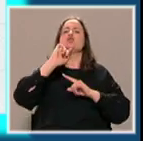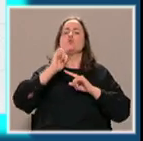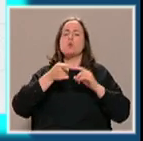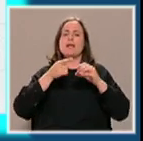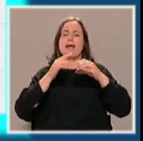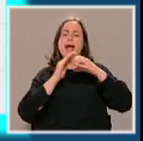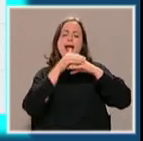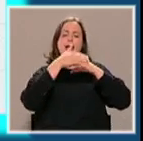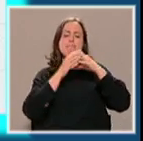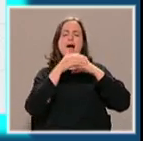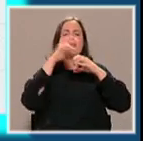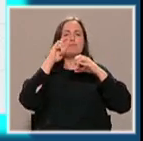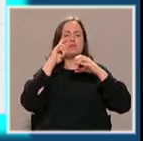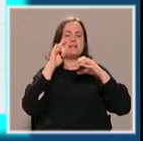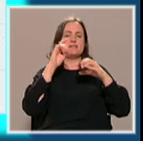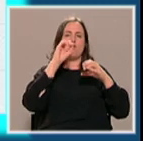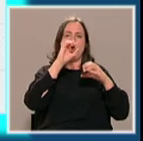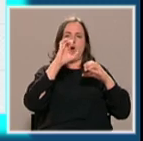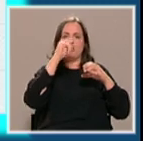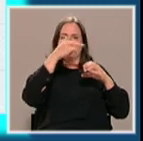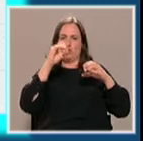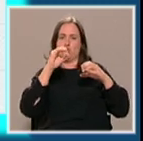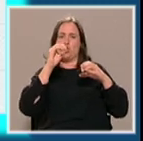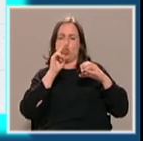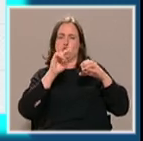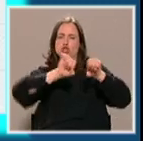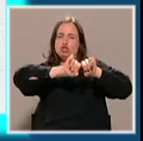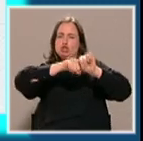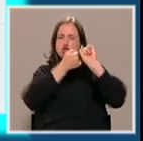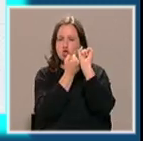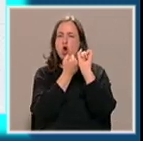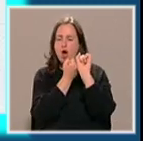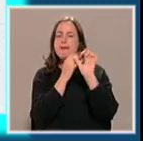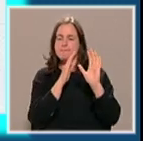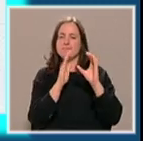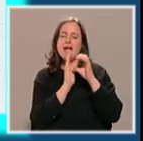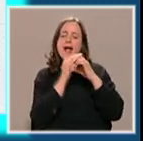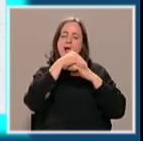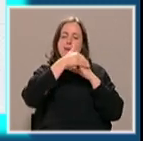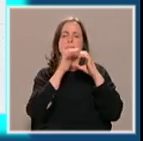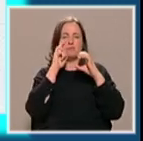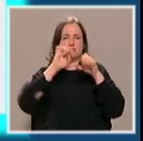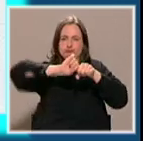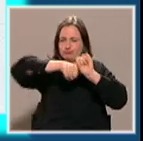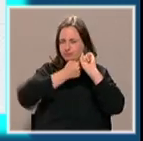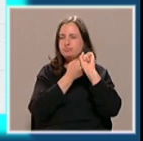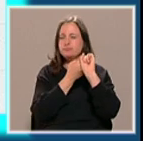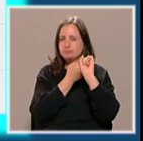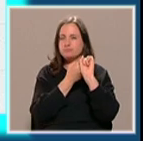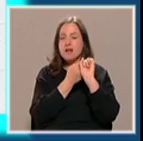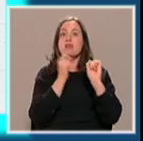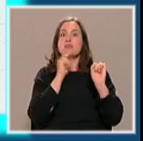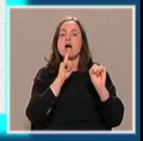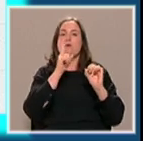protege a membrana do oócito 2. Quando essa camada é destruída,